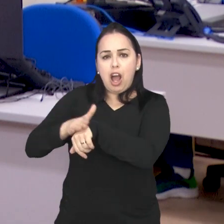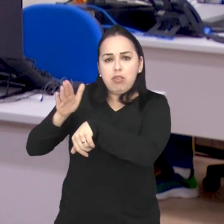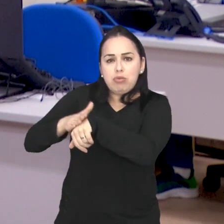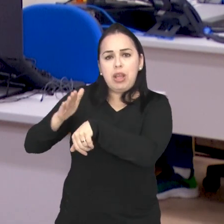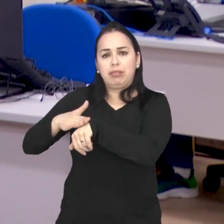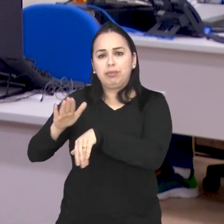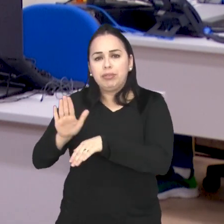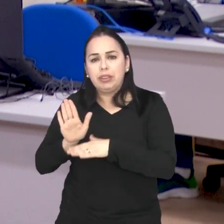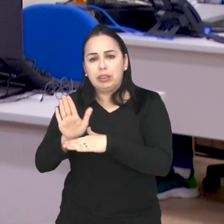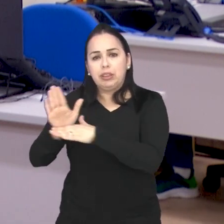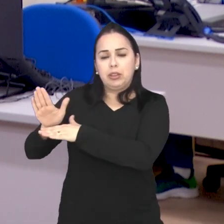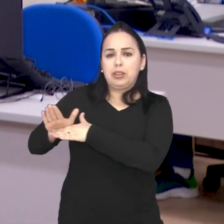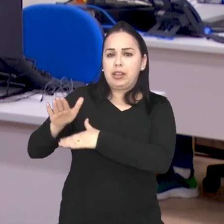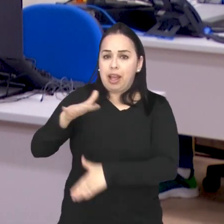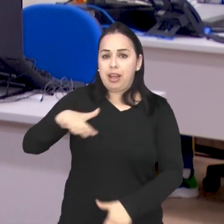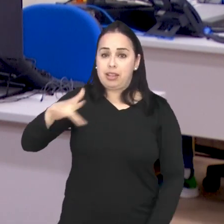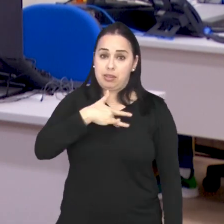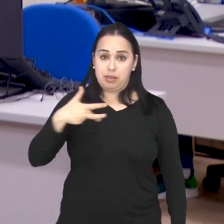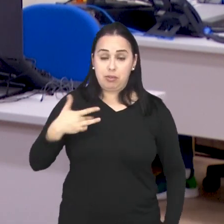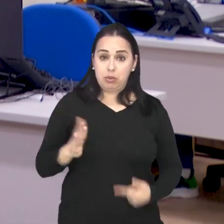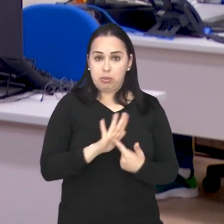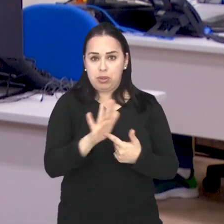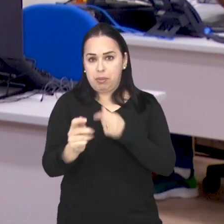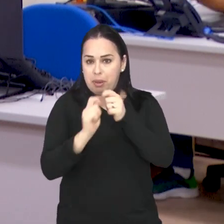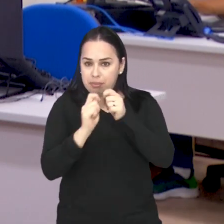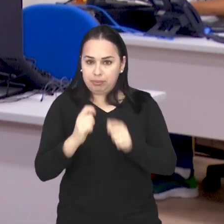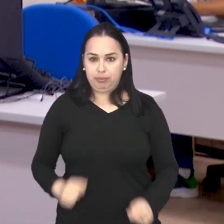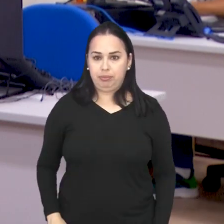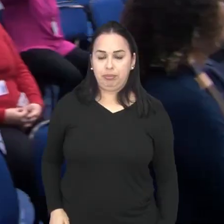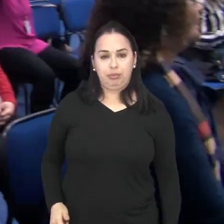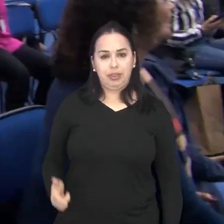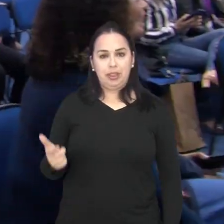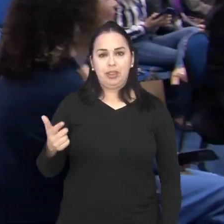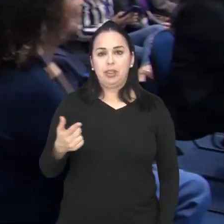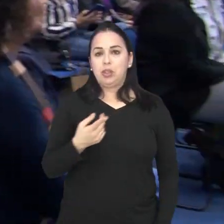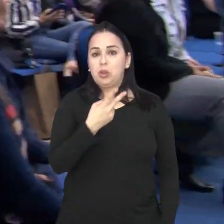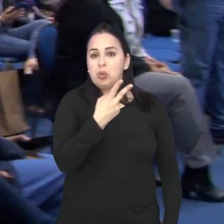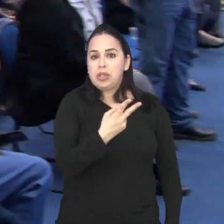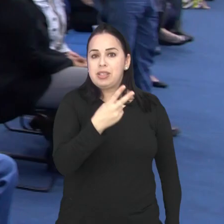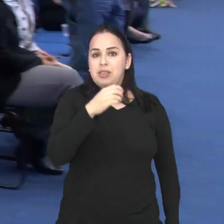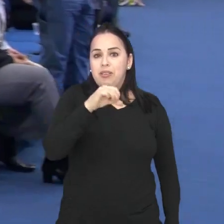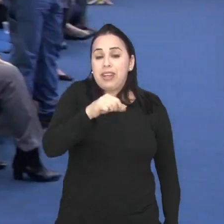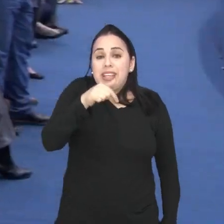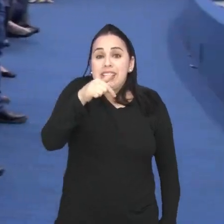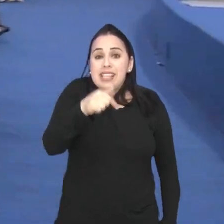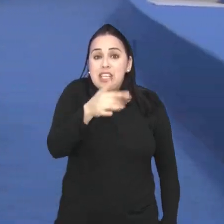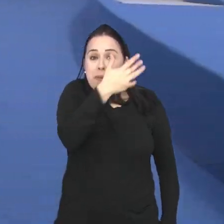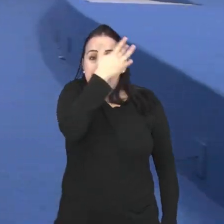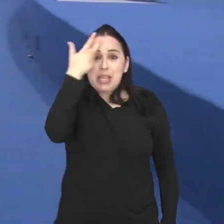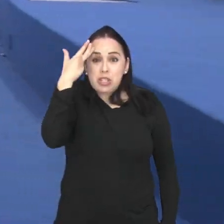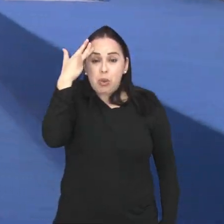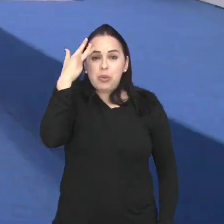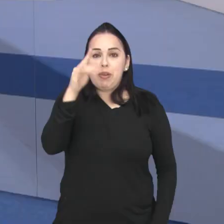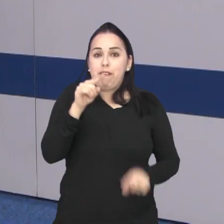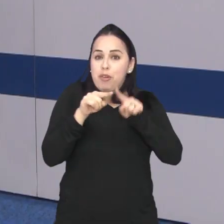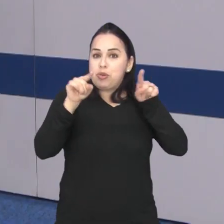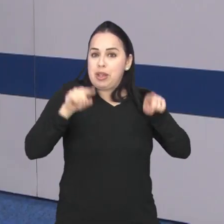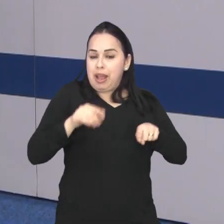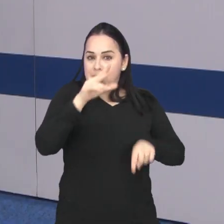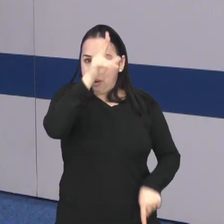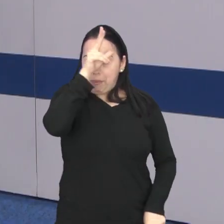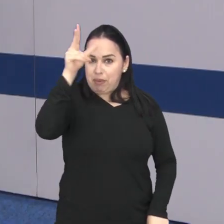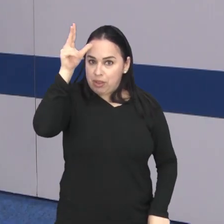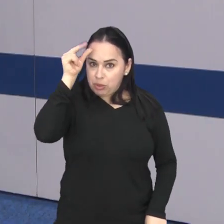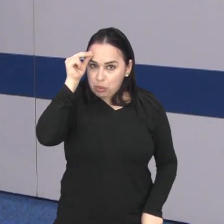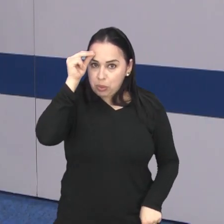trabalho realizado na área da saúde. É o que a gente te mostra na reportagem. A conquista de 297 servidores de São